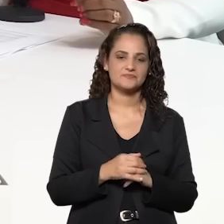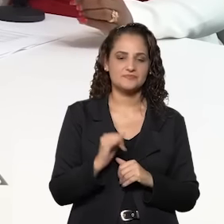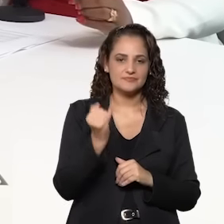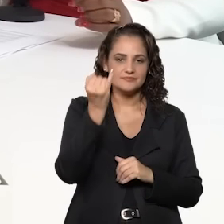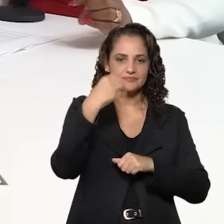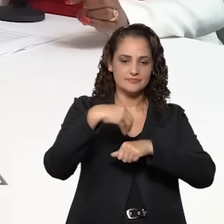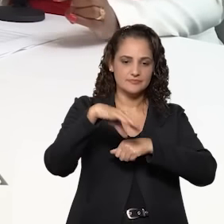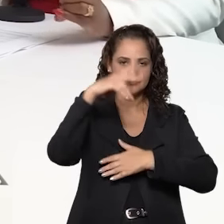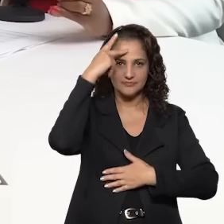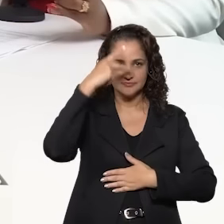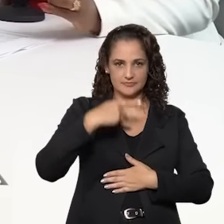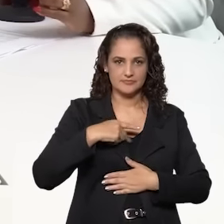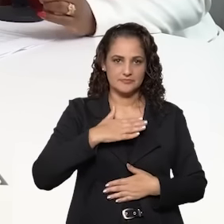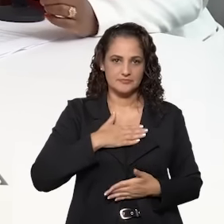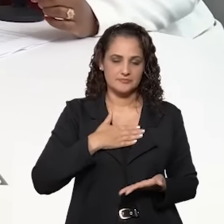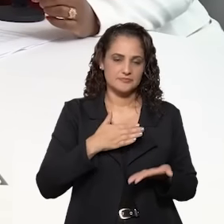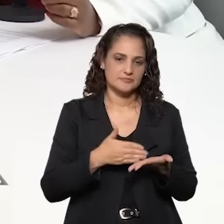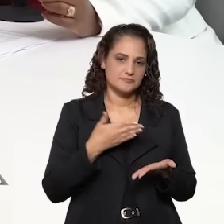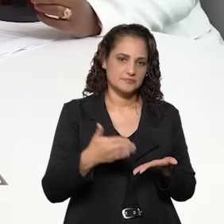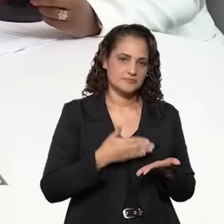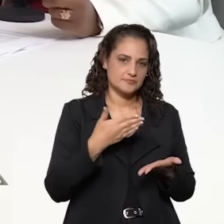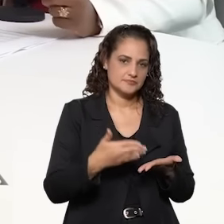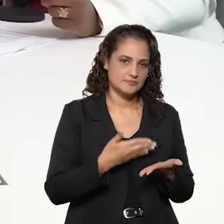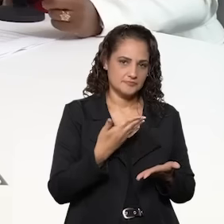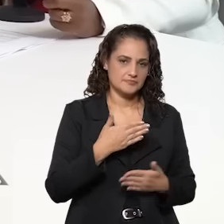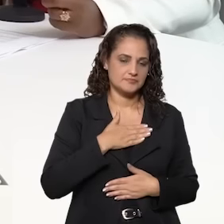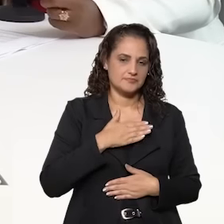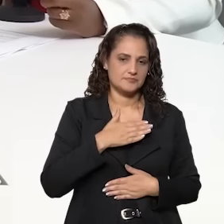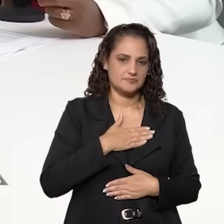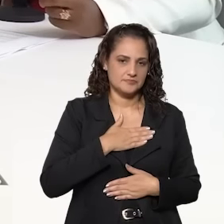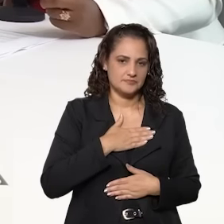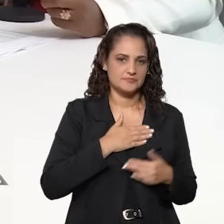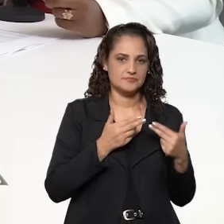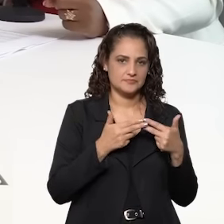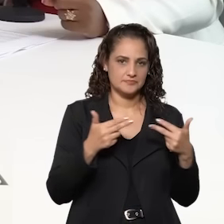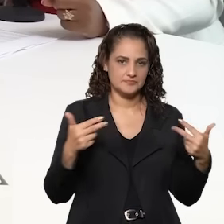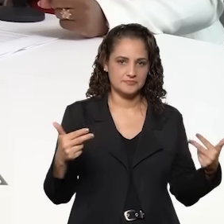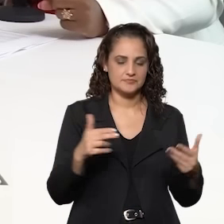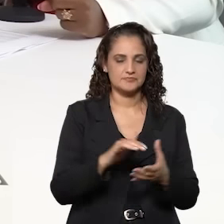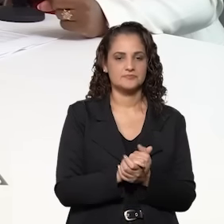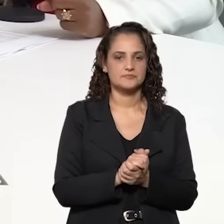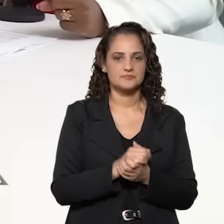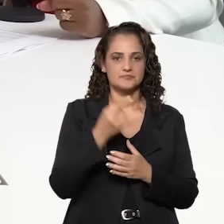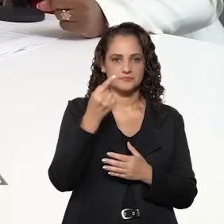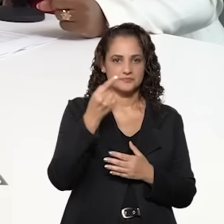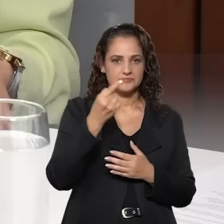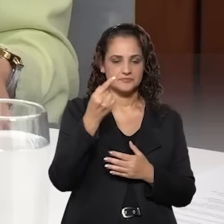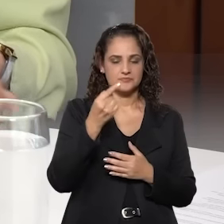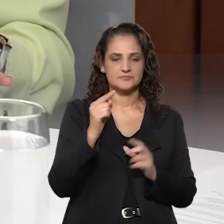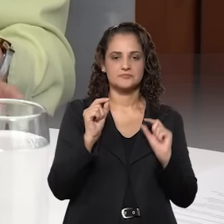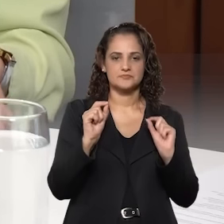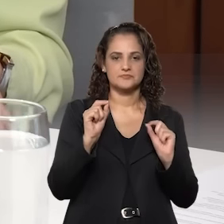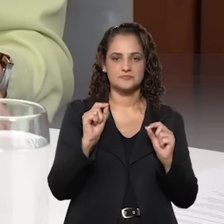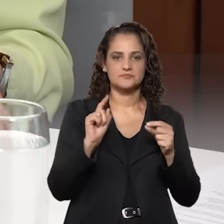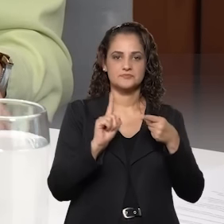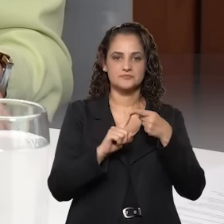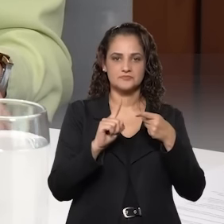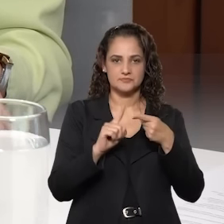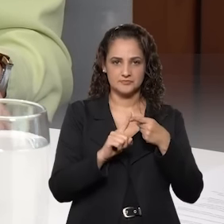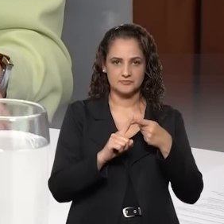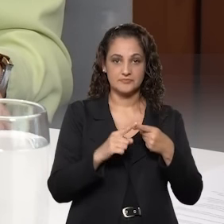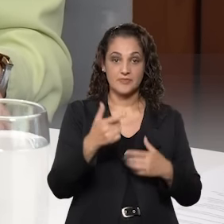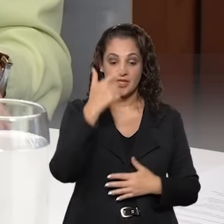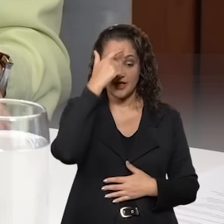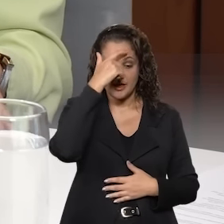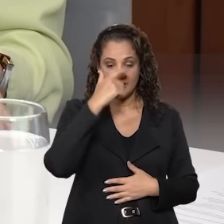espaço para trazer algumas dicas pessoais de livros que foram importantes pro meu letramento em diversidade eh o primeiro que eu queria trazer